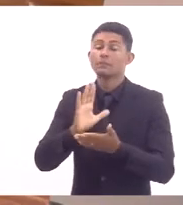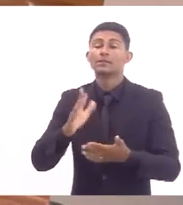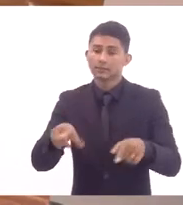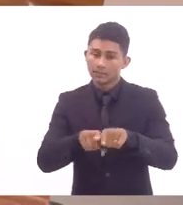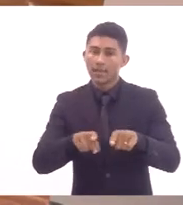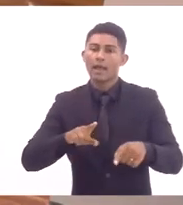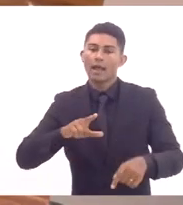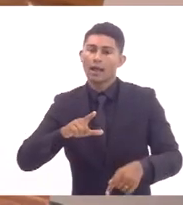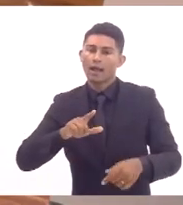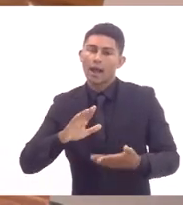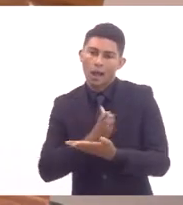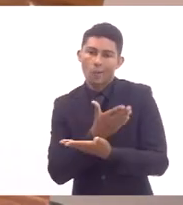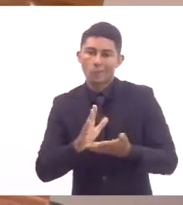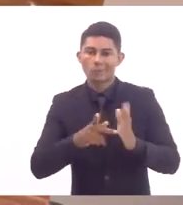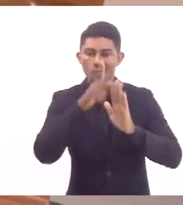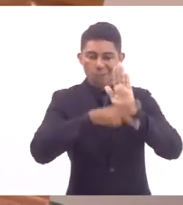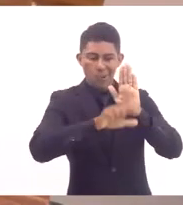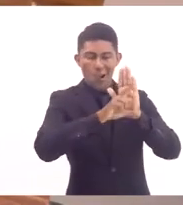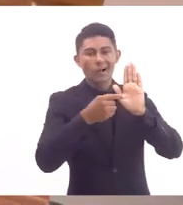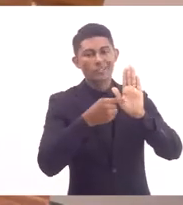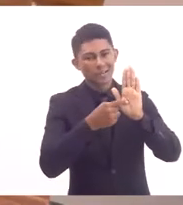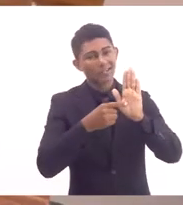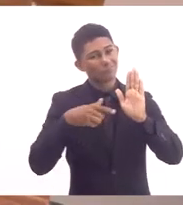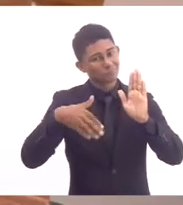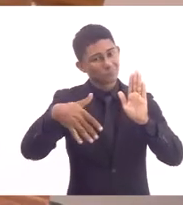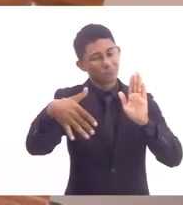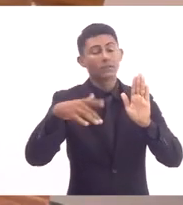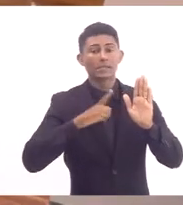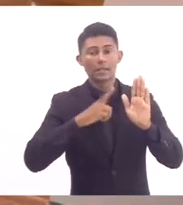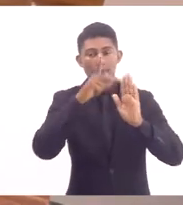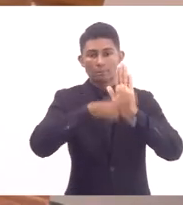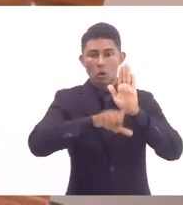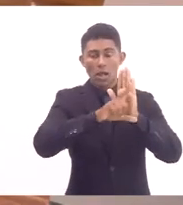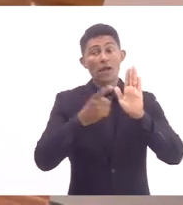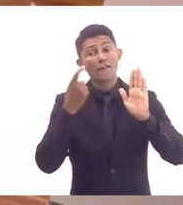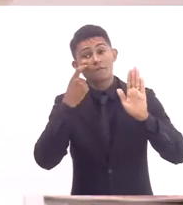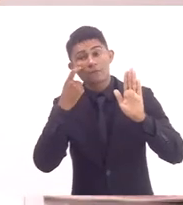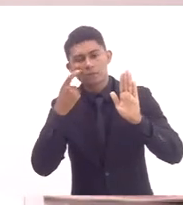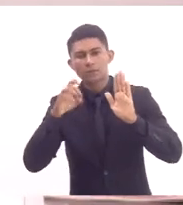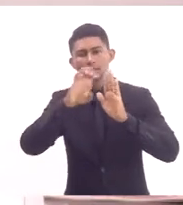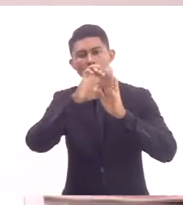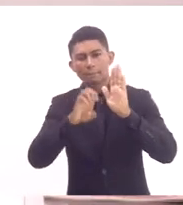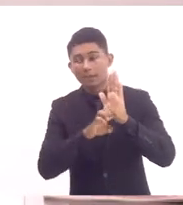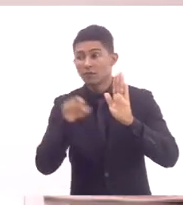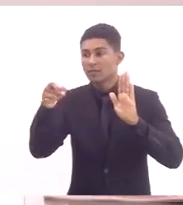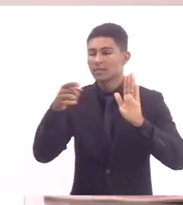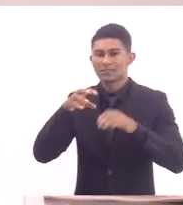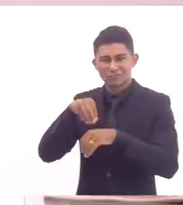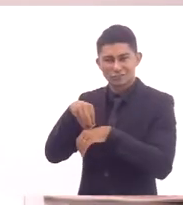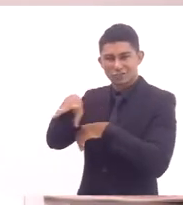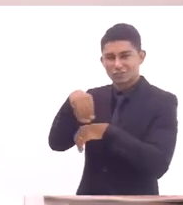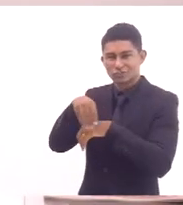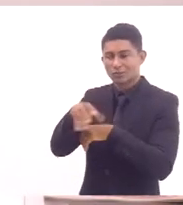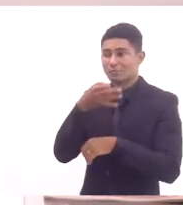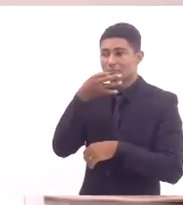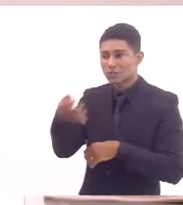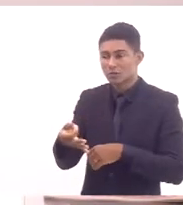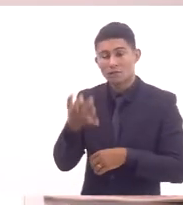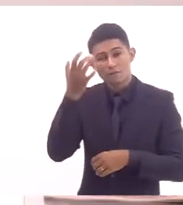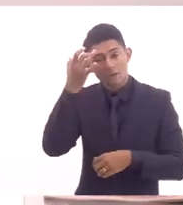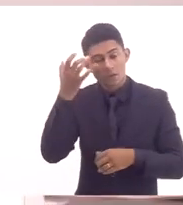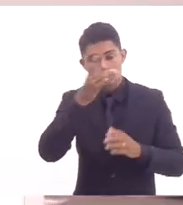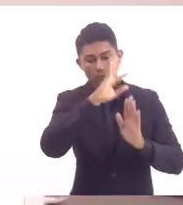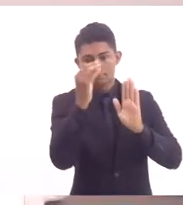tramitando tem um que está tramitando que talvez a gente possa fazer uma Emenda Para incorporar sua sugestão que é esse